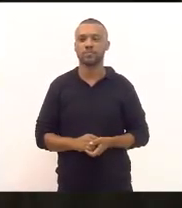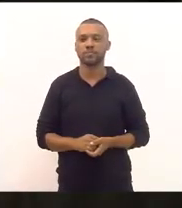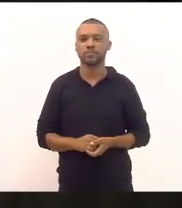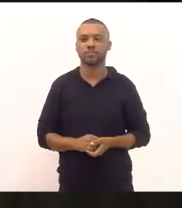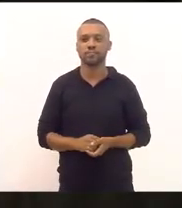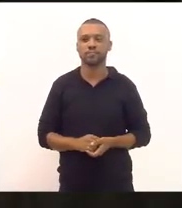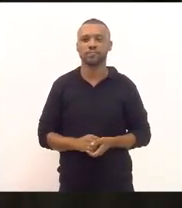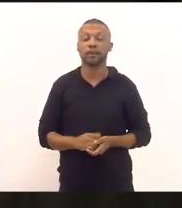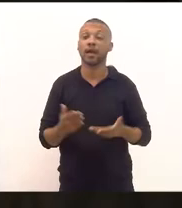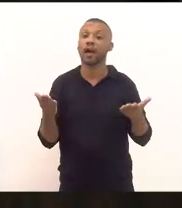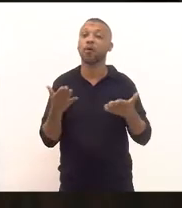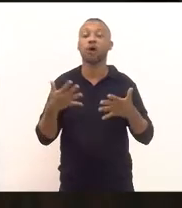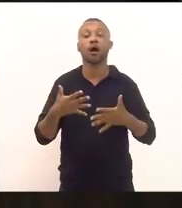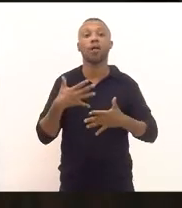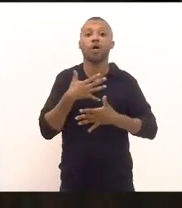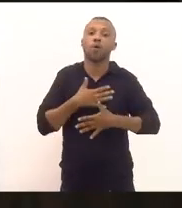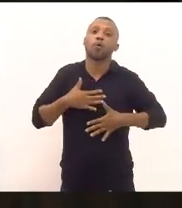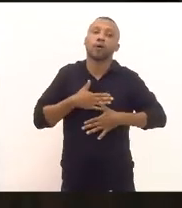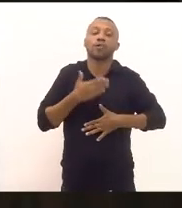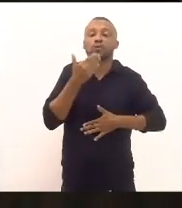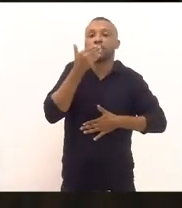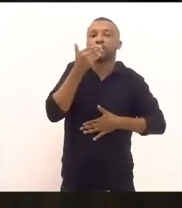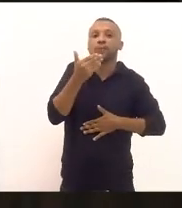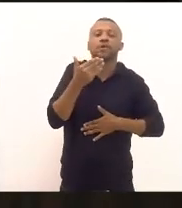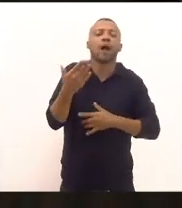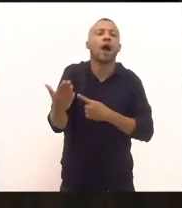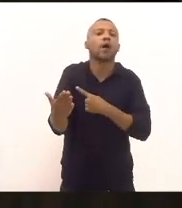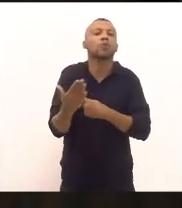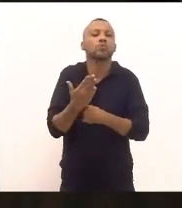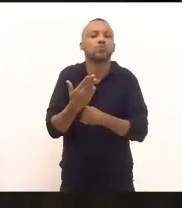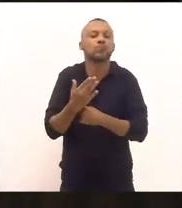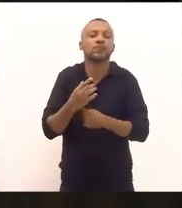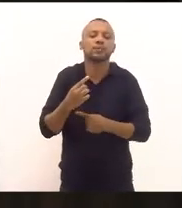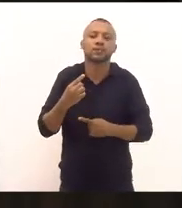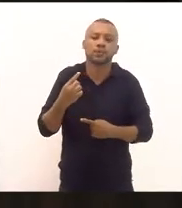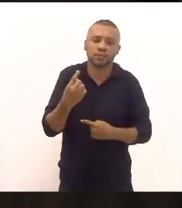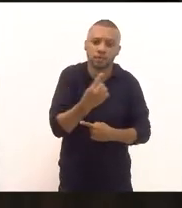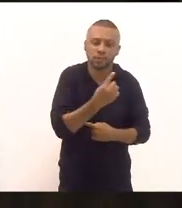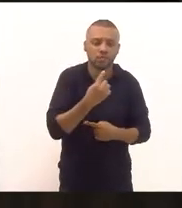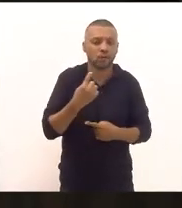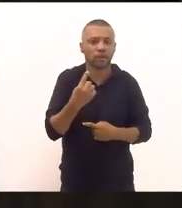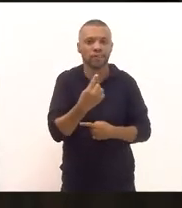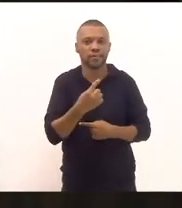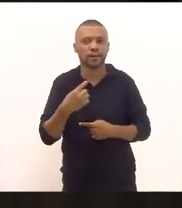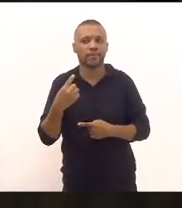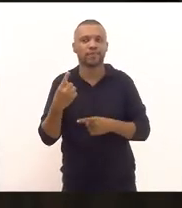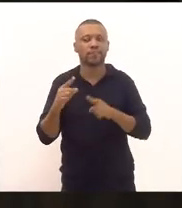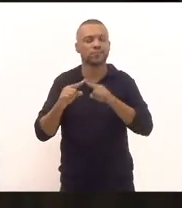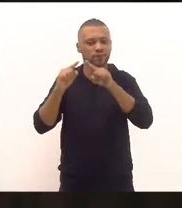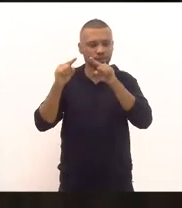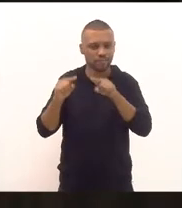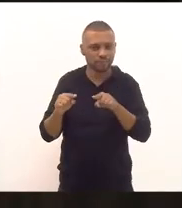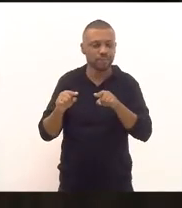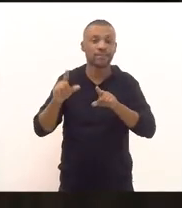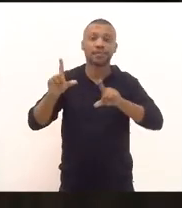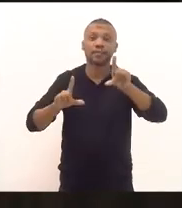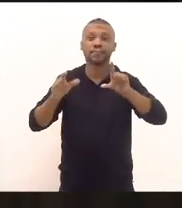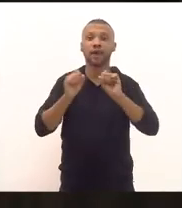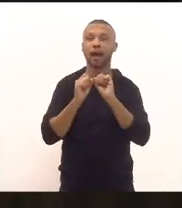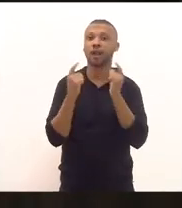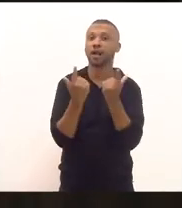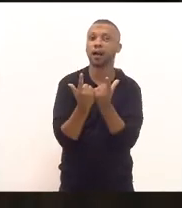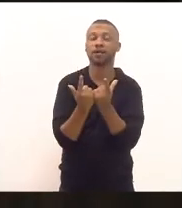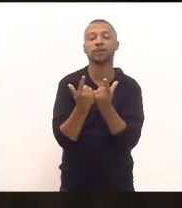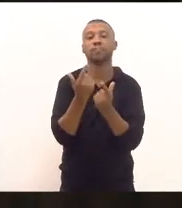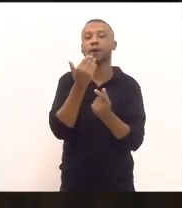Oi eu gostaria agora de pedir a contribuição aí da nossa da nossa TV alerj